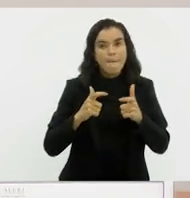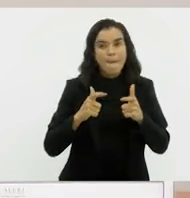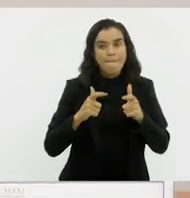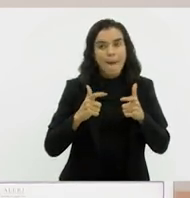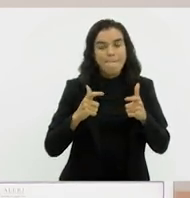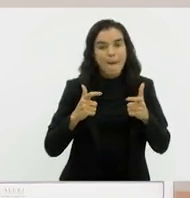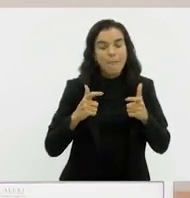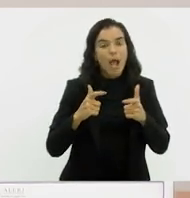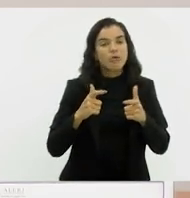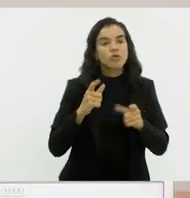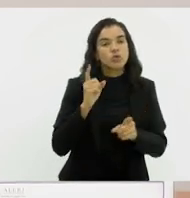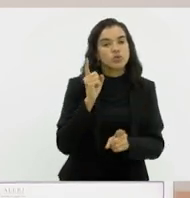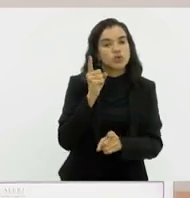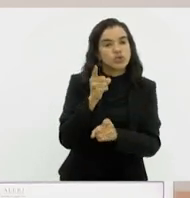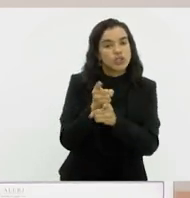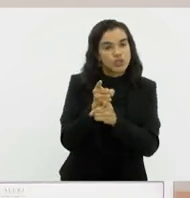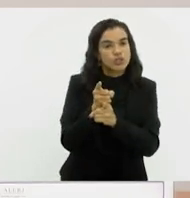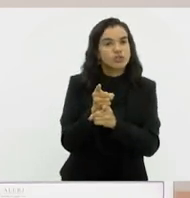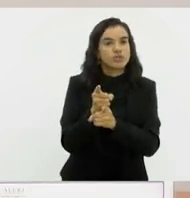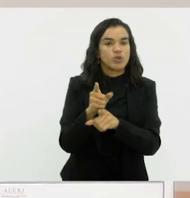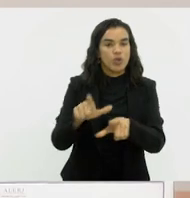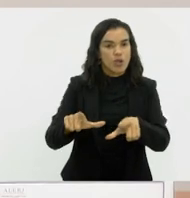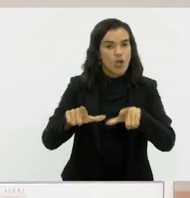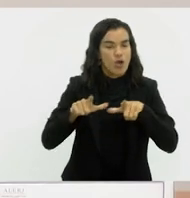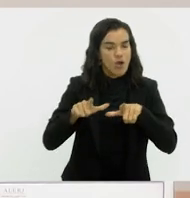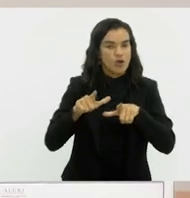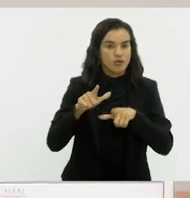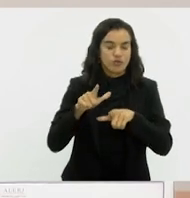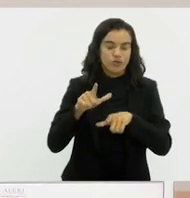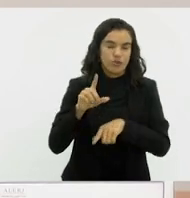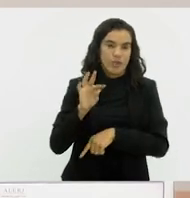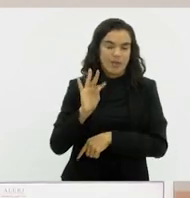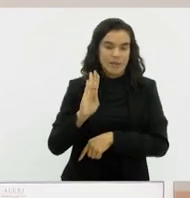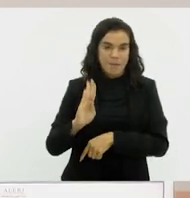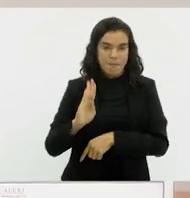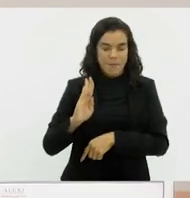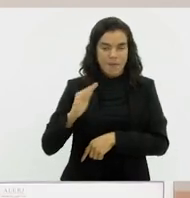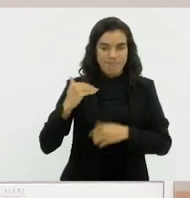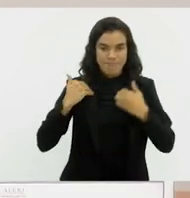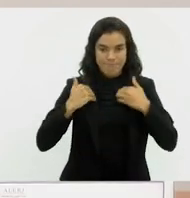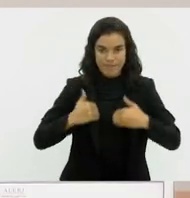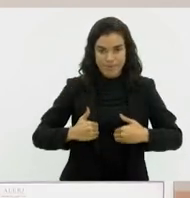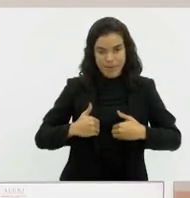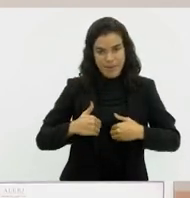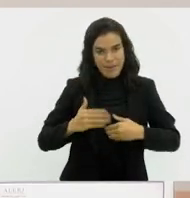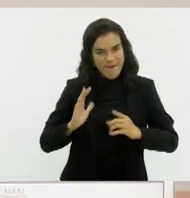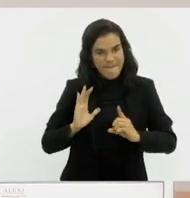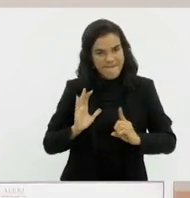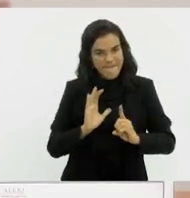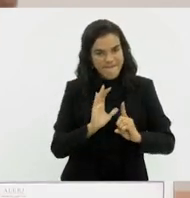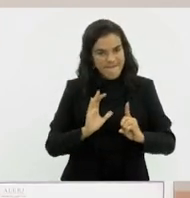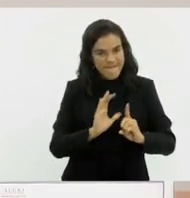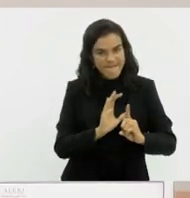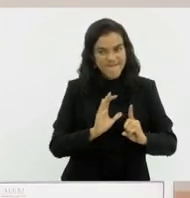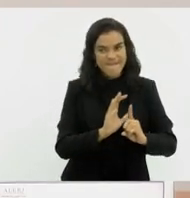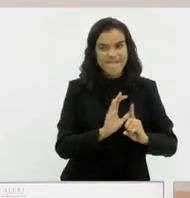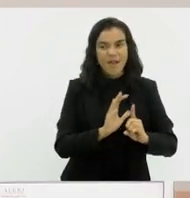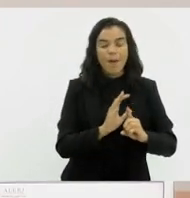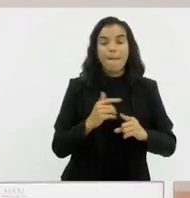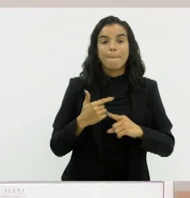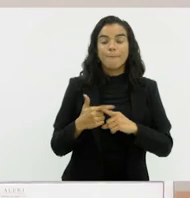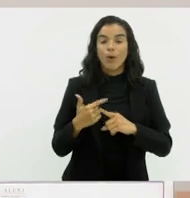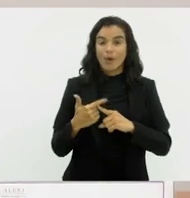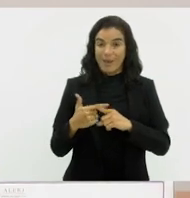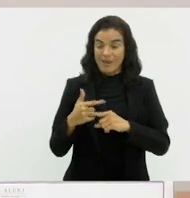o diagnóstico na atenção primária, e isso, de alguma forma, vai pressionar a rede hospitalar. Porque, a partir do momento que a